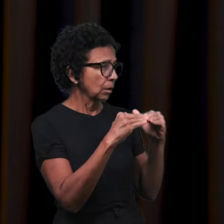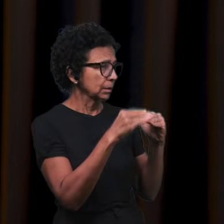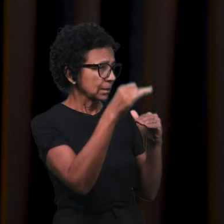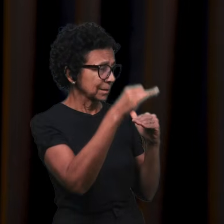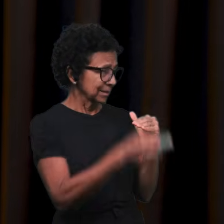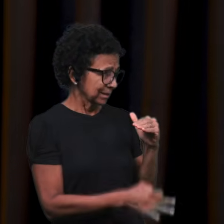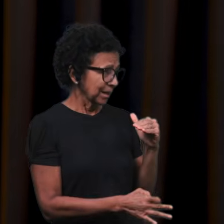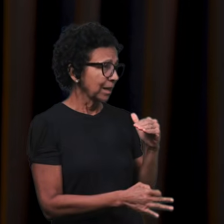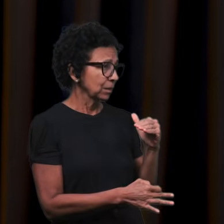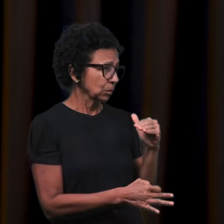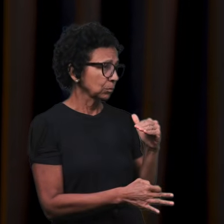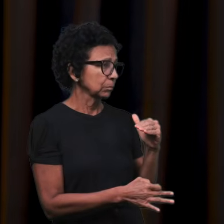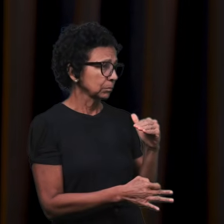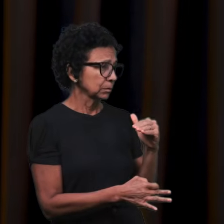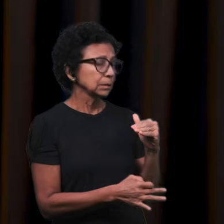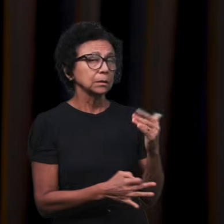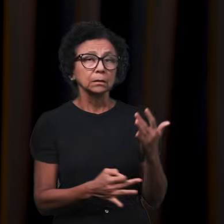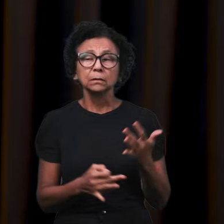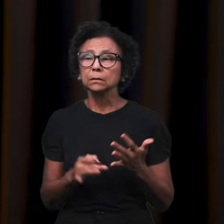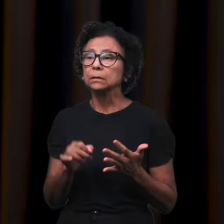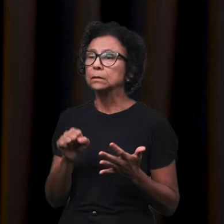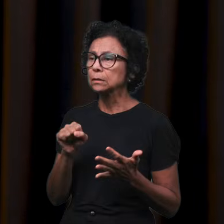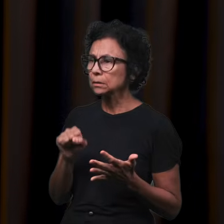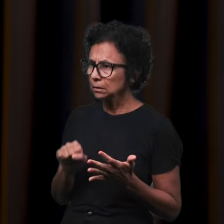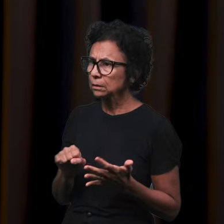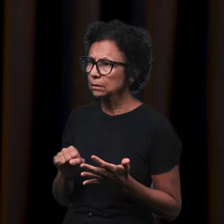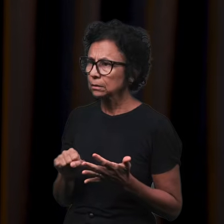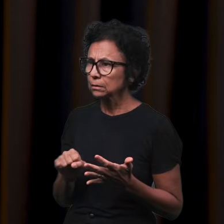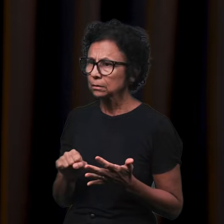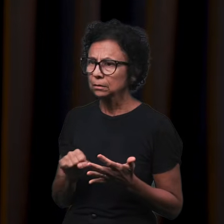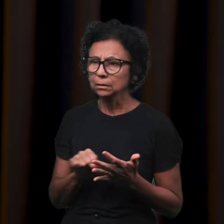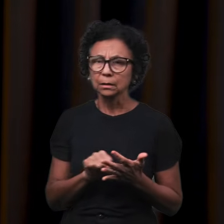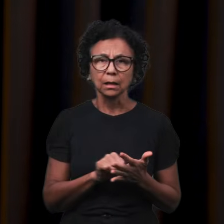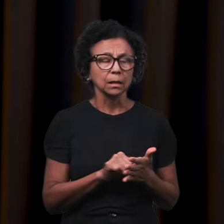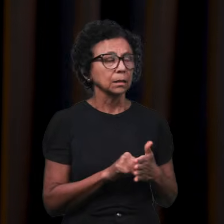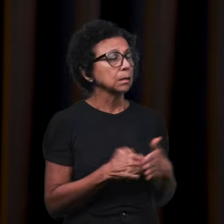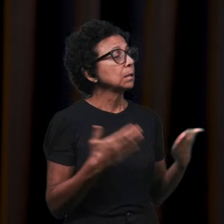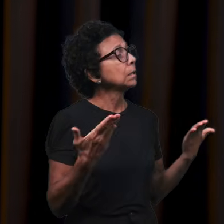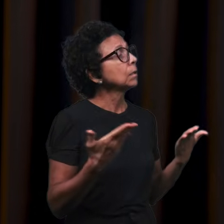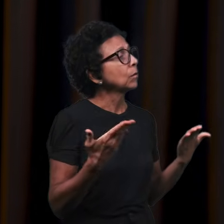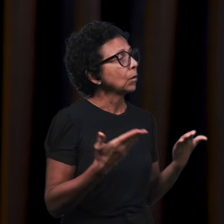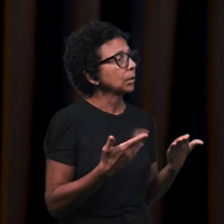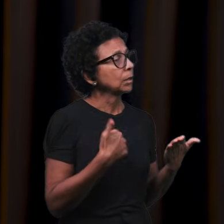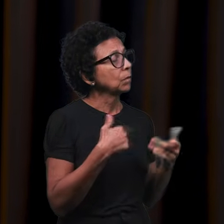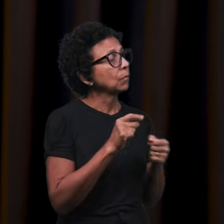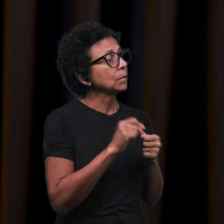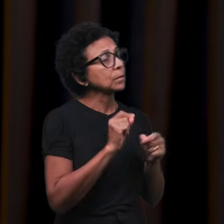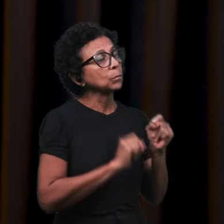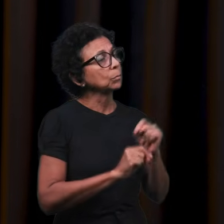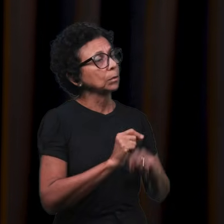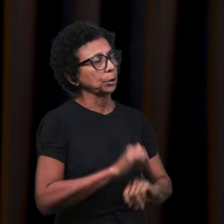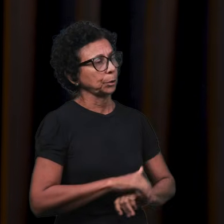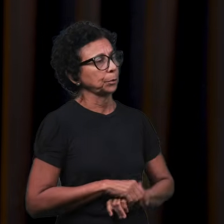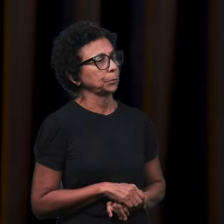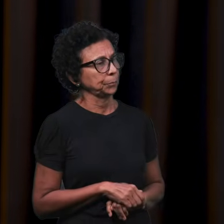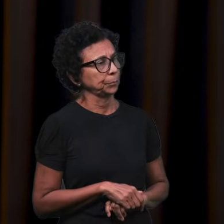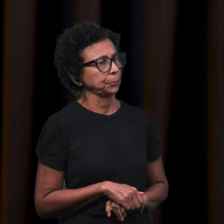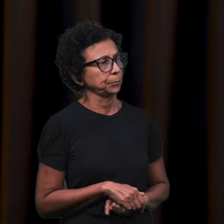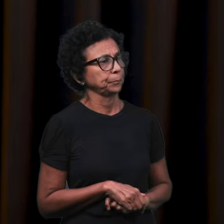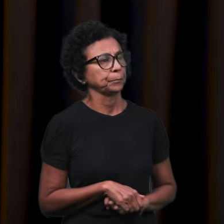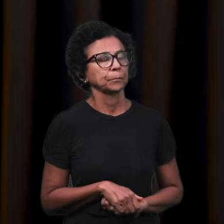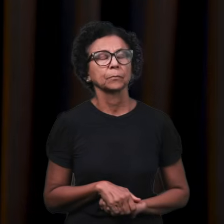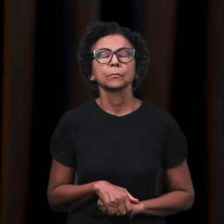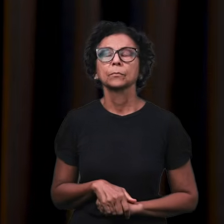está de acordo, obrigado, você diz, o que eu faço agora? Isso é proatividade. E todos